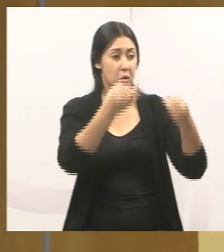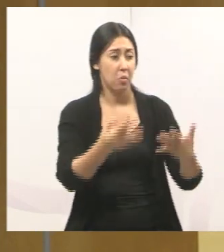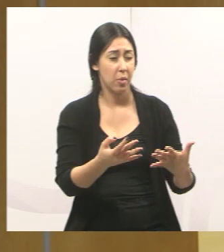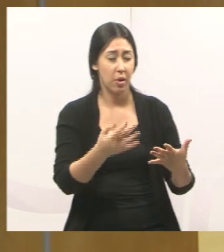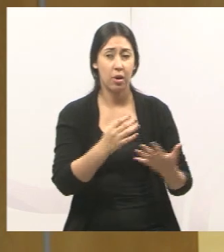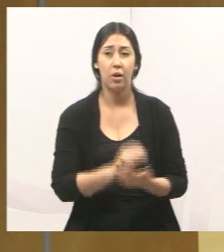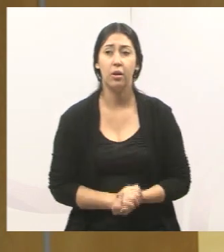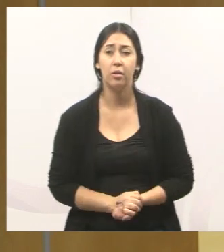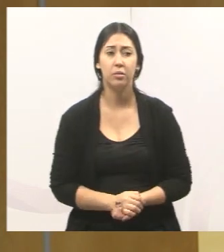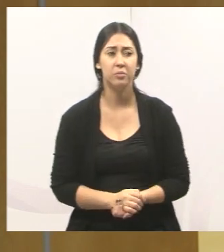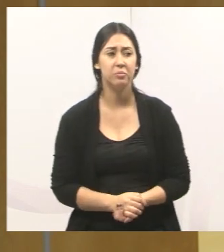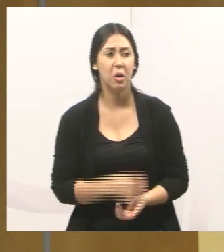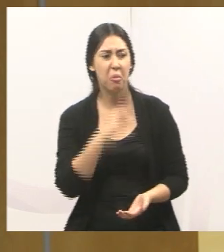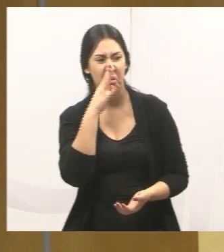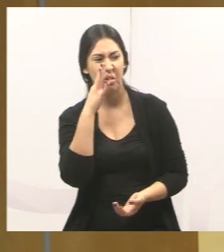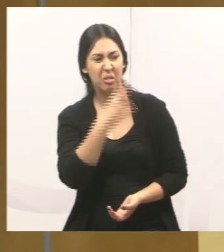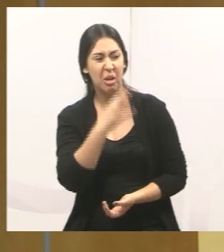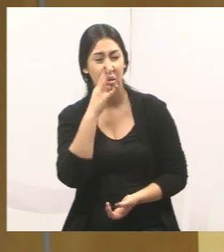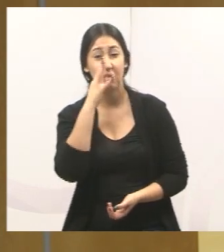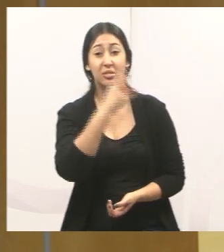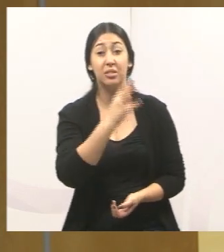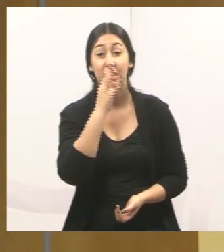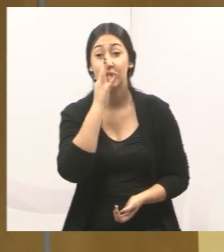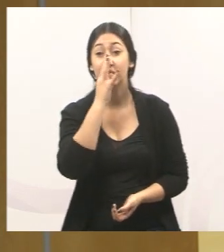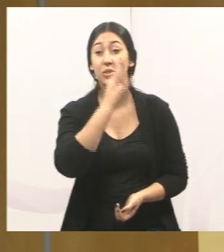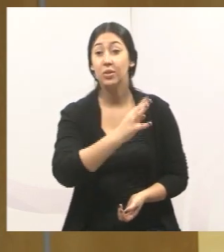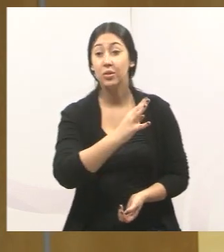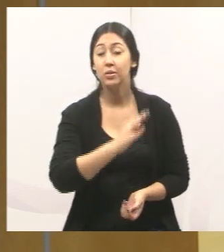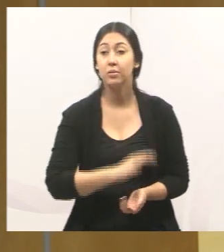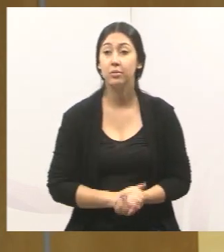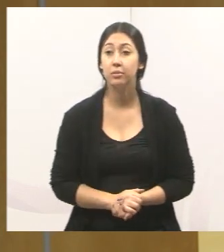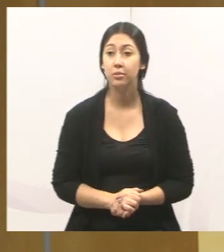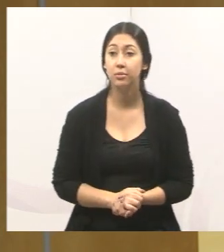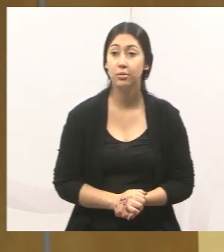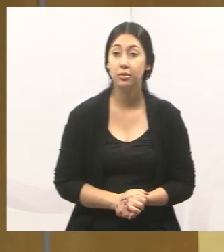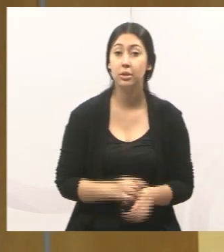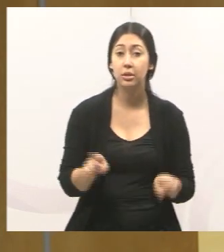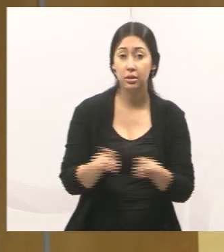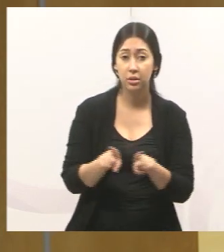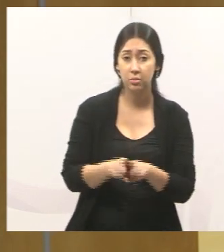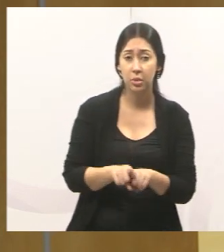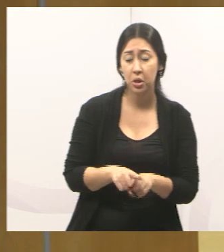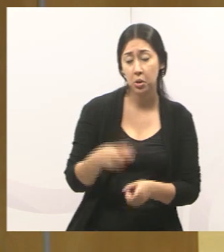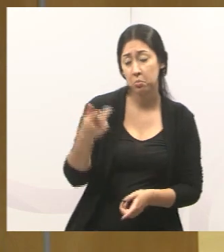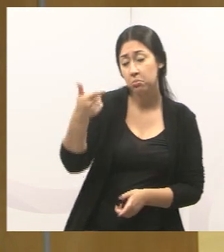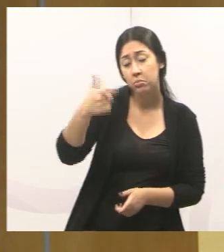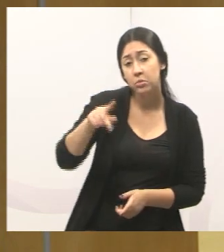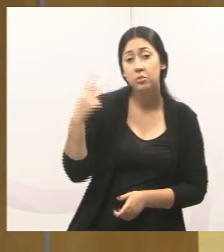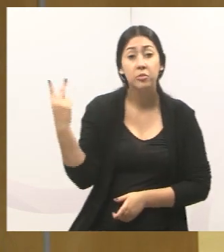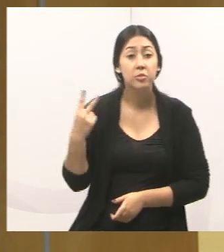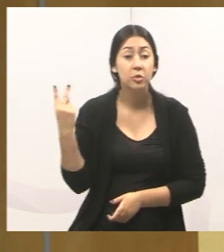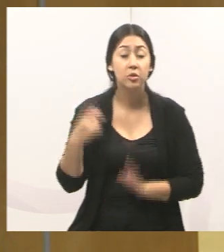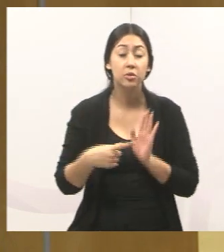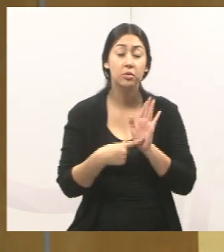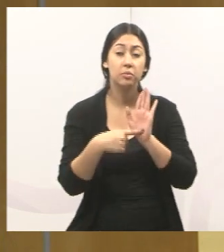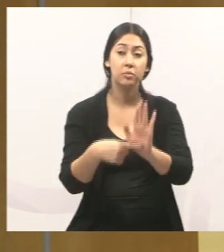lá e apontou aqui várias coisas, como o próprio Rodrigo Salomão citou, a própria vereadora Lucimar também citou alguns pontos